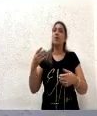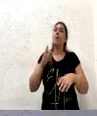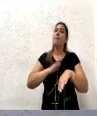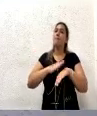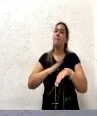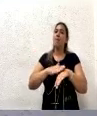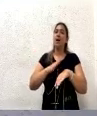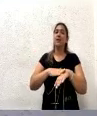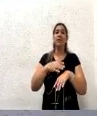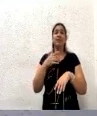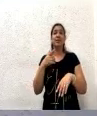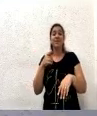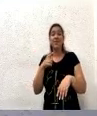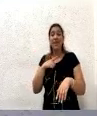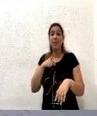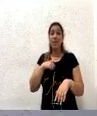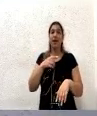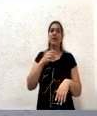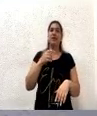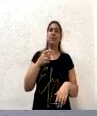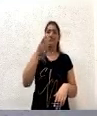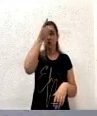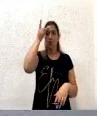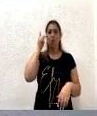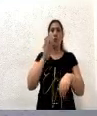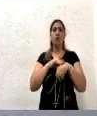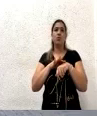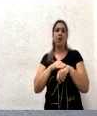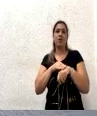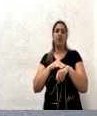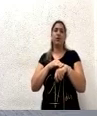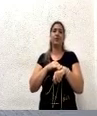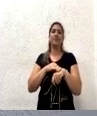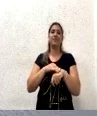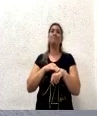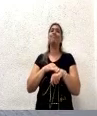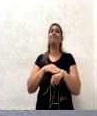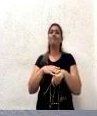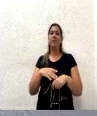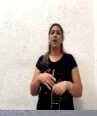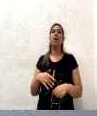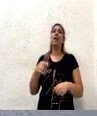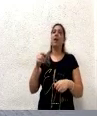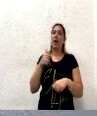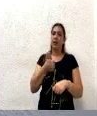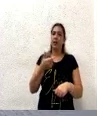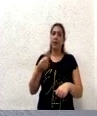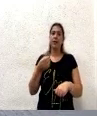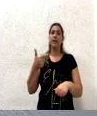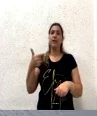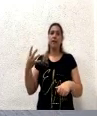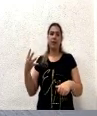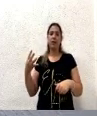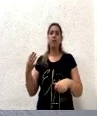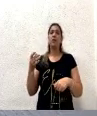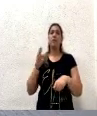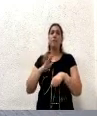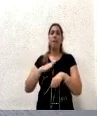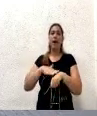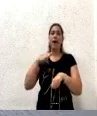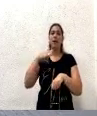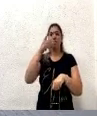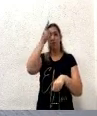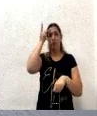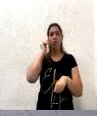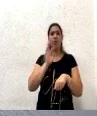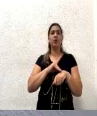presta muita atenção nisso, né? Mas o maior índice de agravo está nessa faixa etária de 10 a 14. Então,